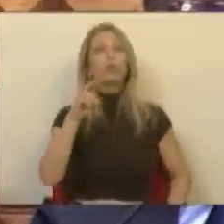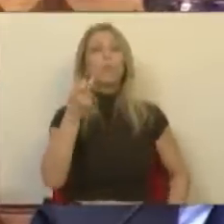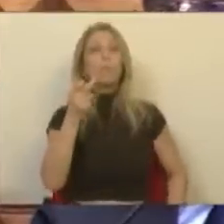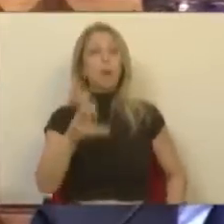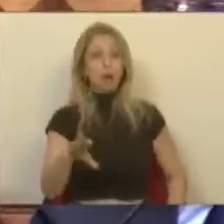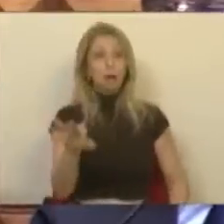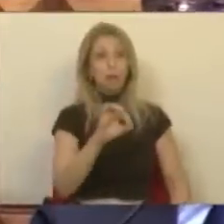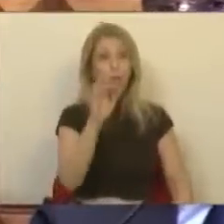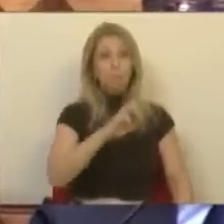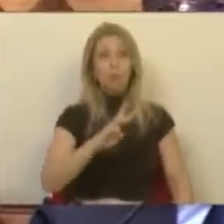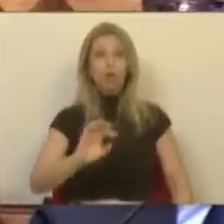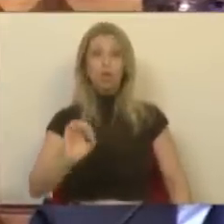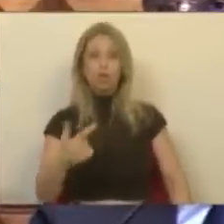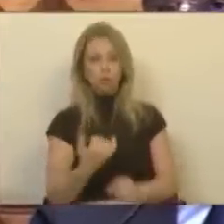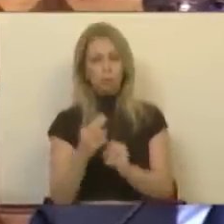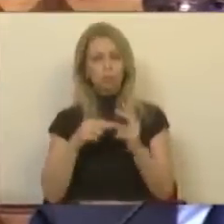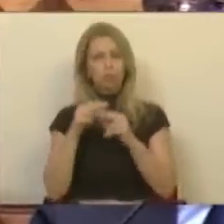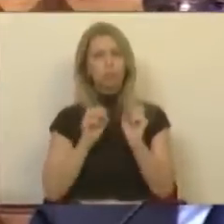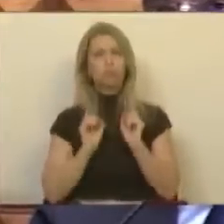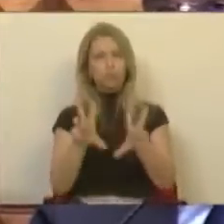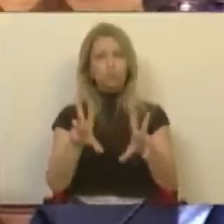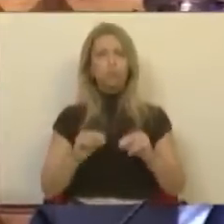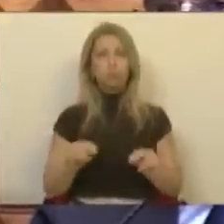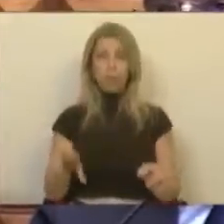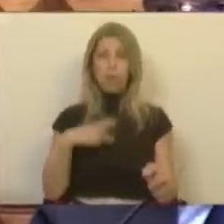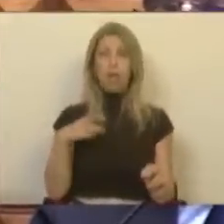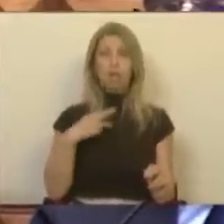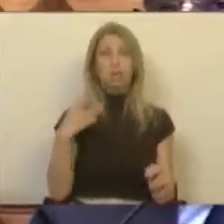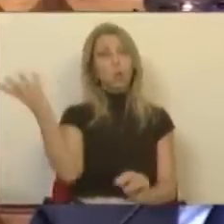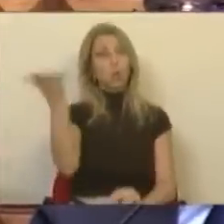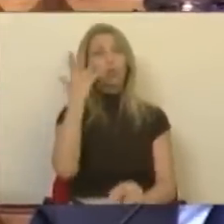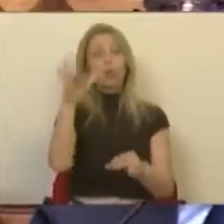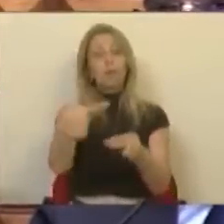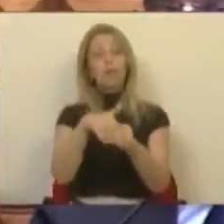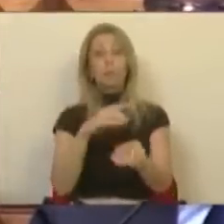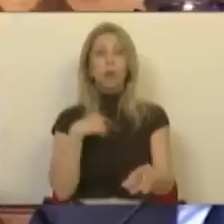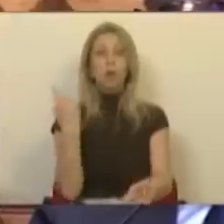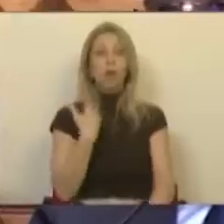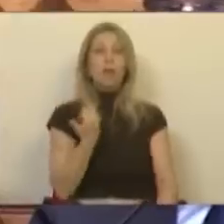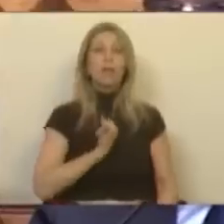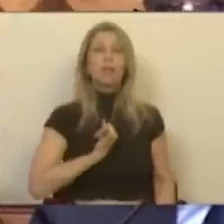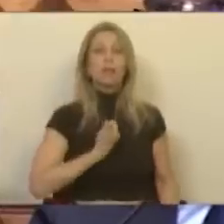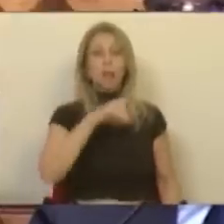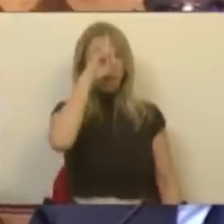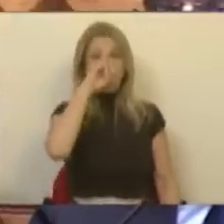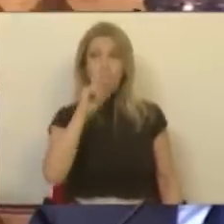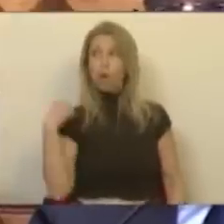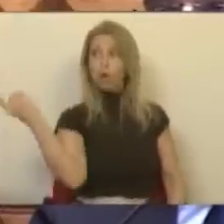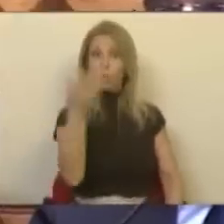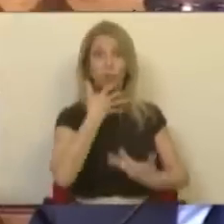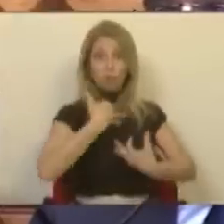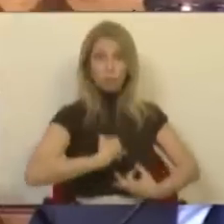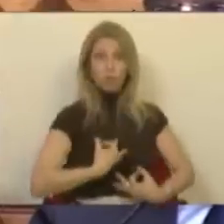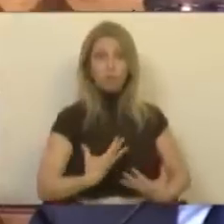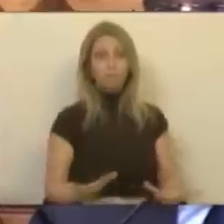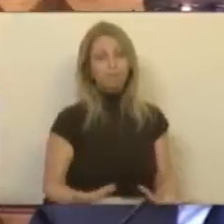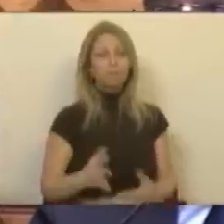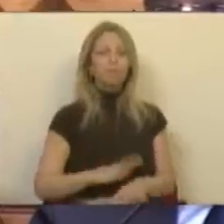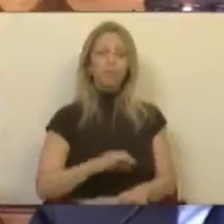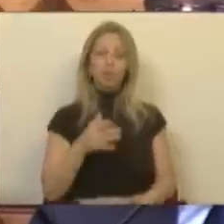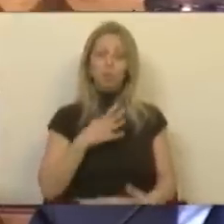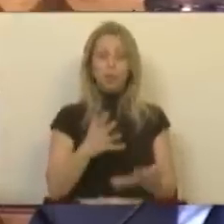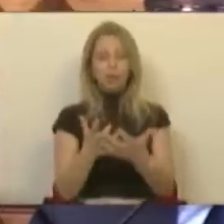a recuperação e preservação deste património cultural e que faz parte da nossa identidade e memória coletiva e é por isso que eu quero